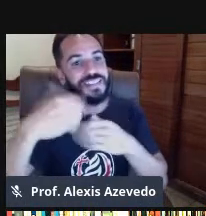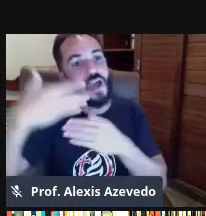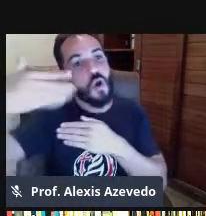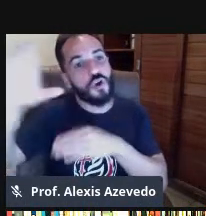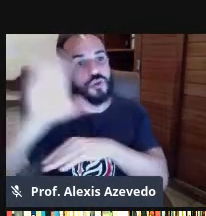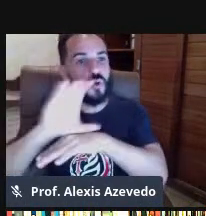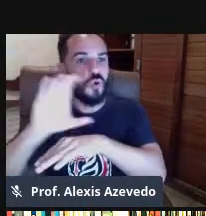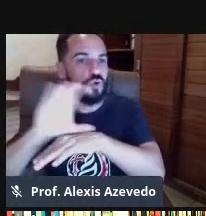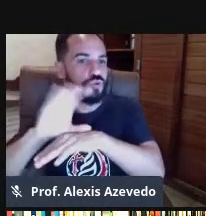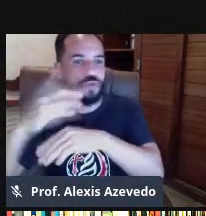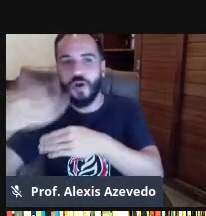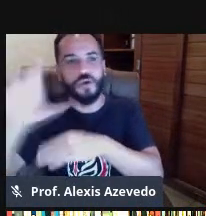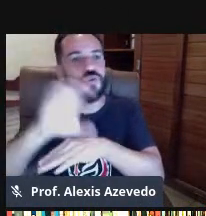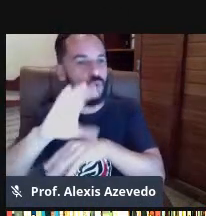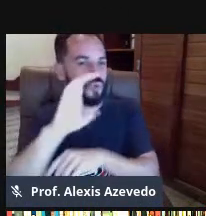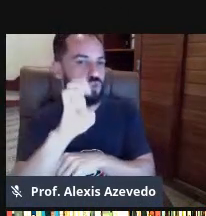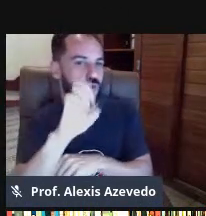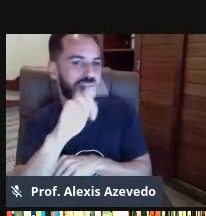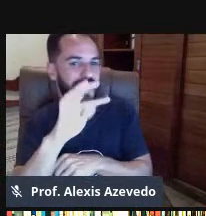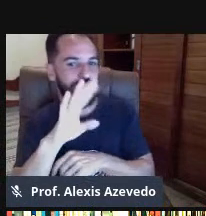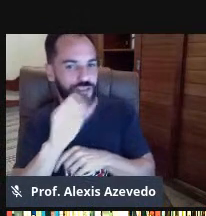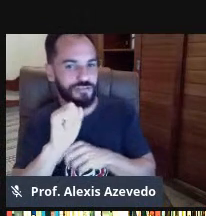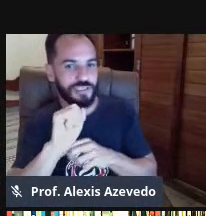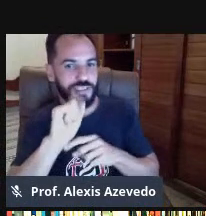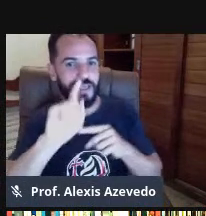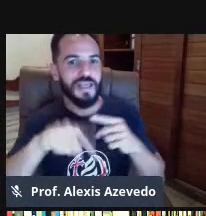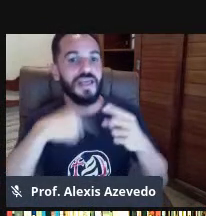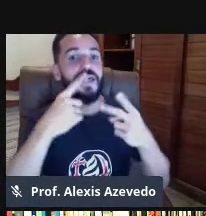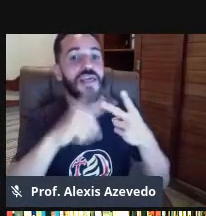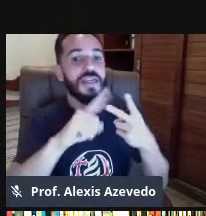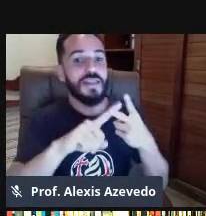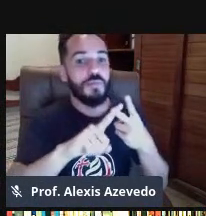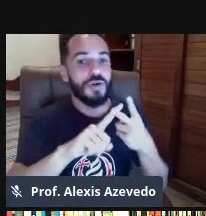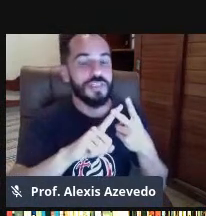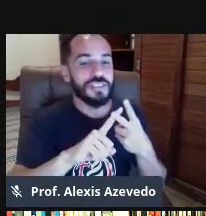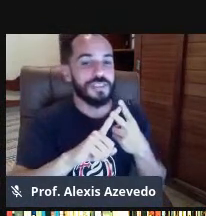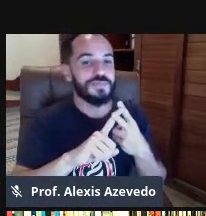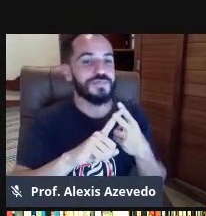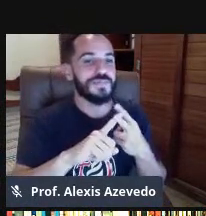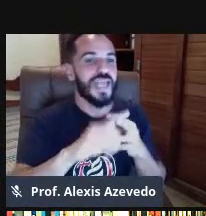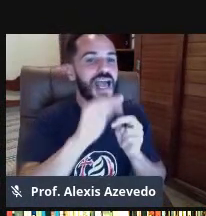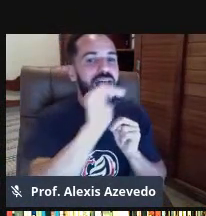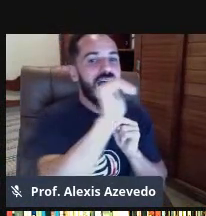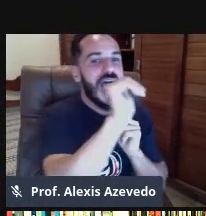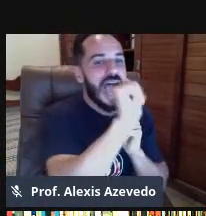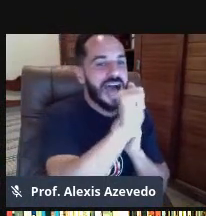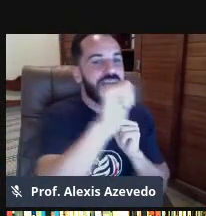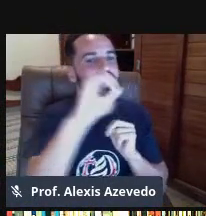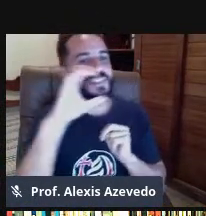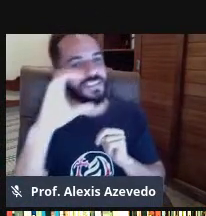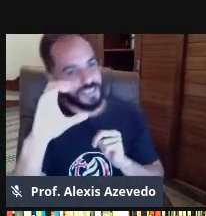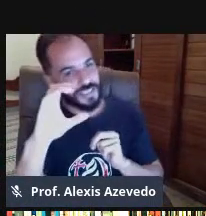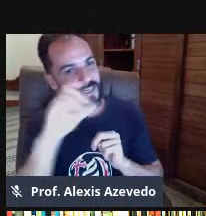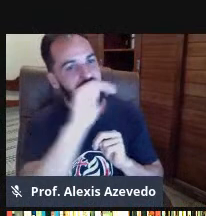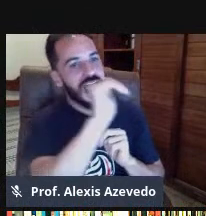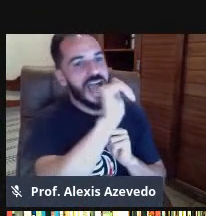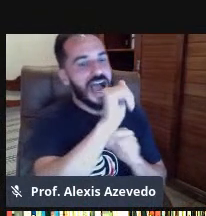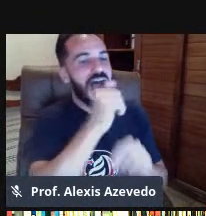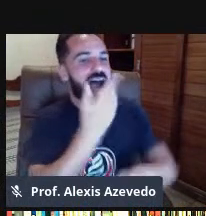E ainda o MEC determina que, para quem estuda bacharelado em artes